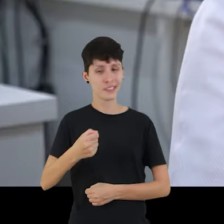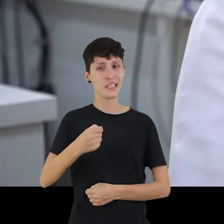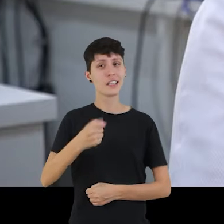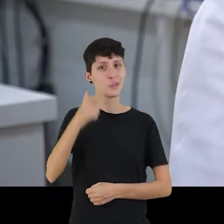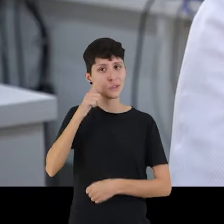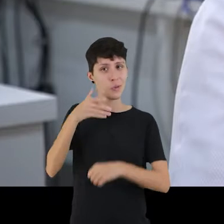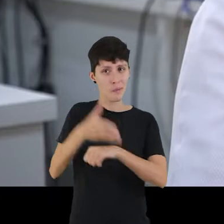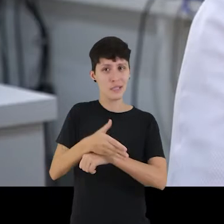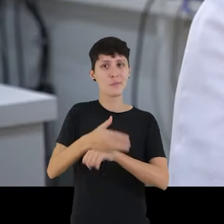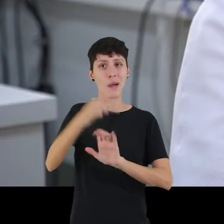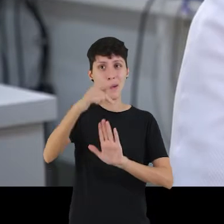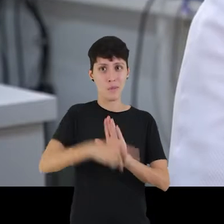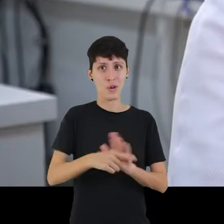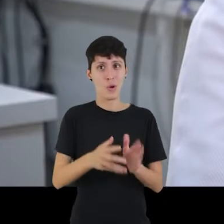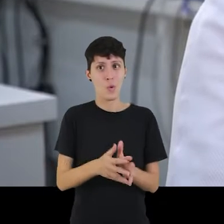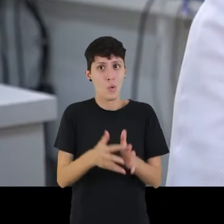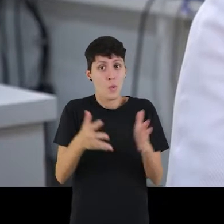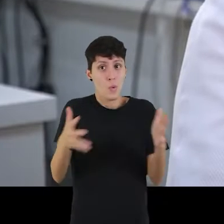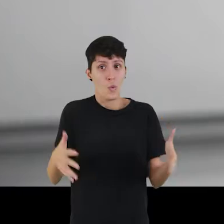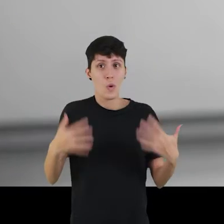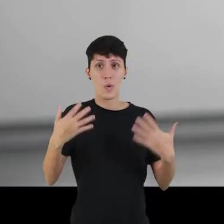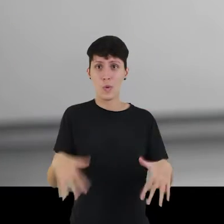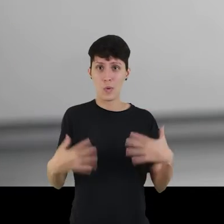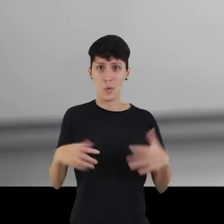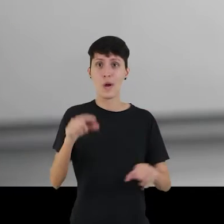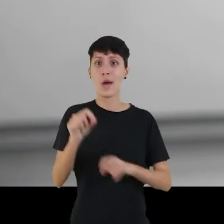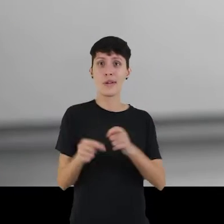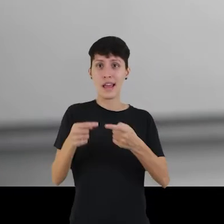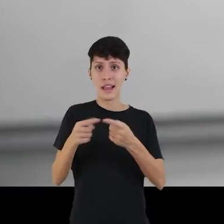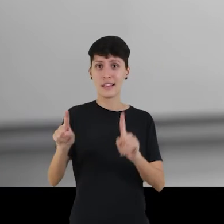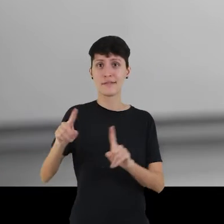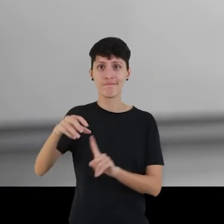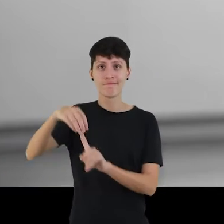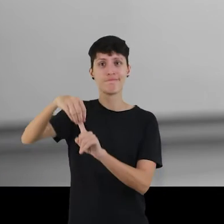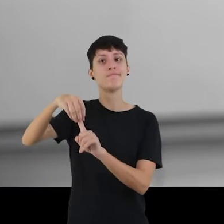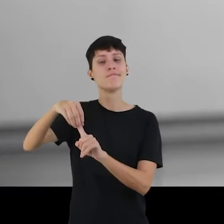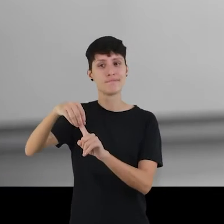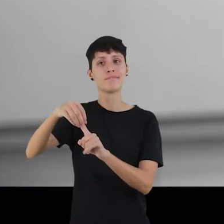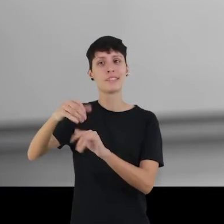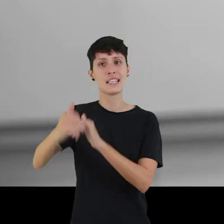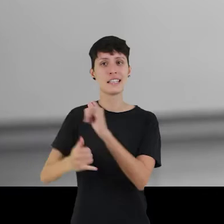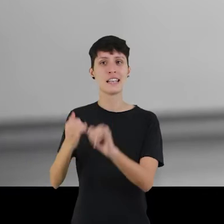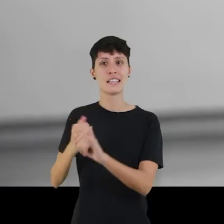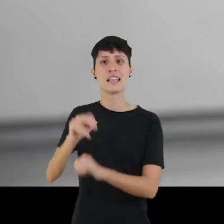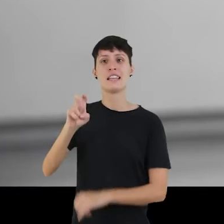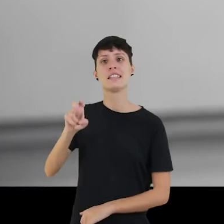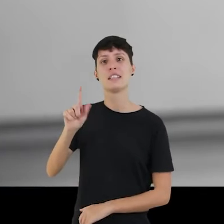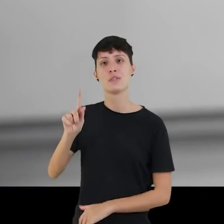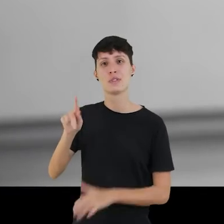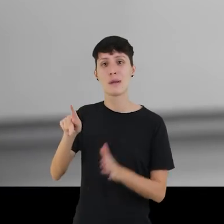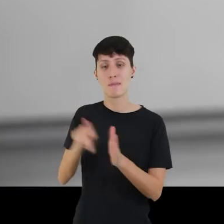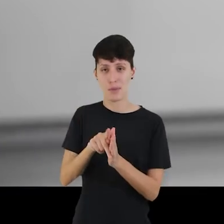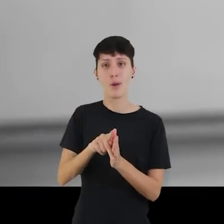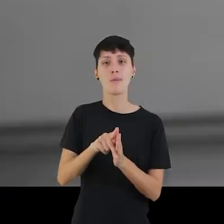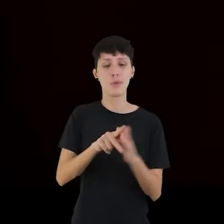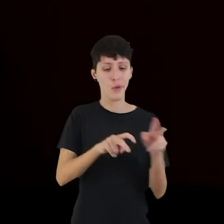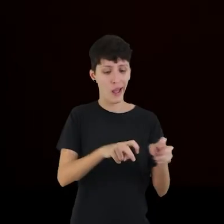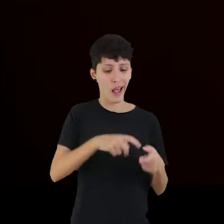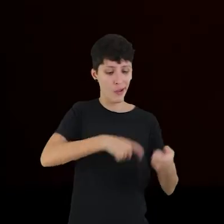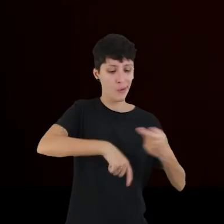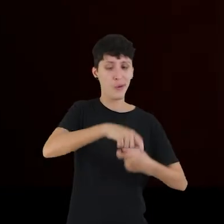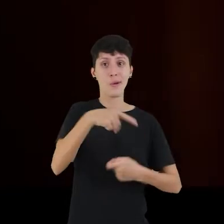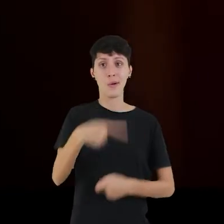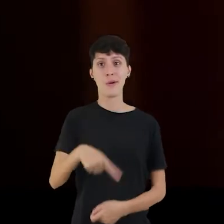um projeto de grande porte junto com a Huawei, que foi o lançamento do primeiro ponto de internet 5G para o agronegócio do Brasil.